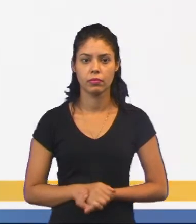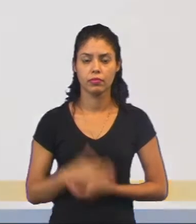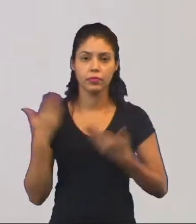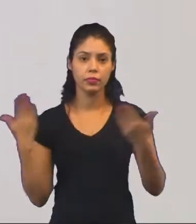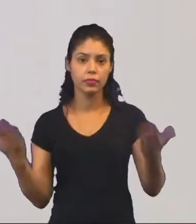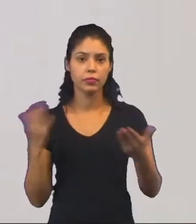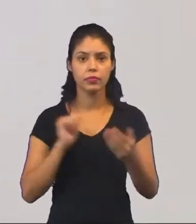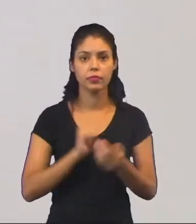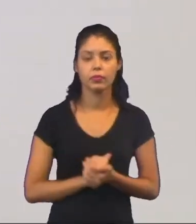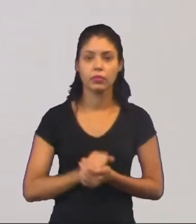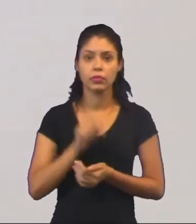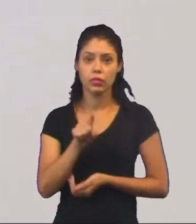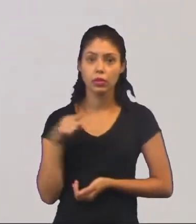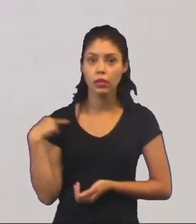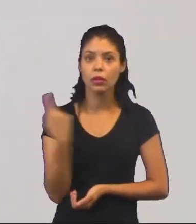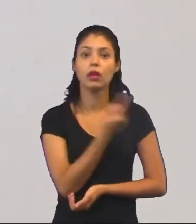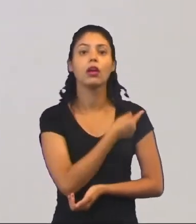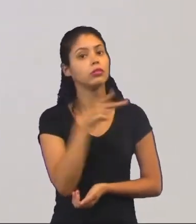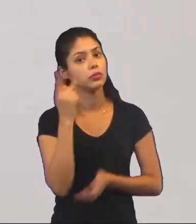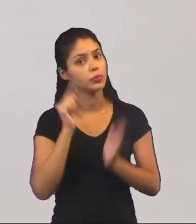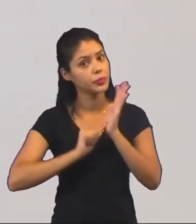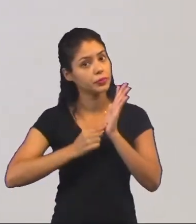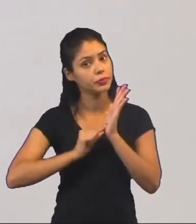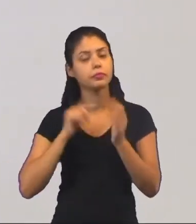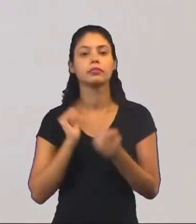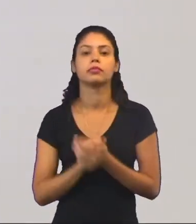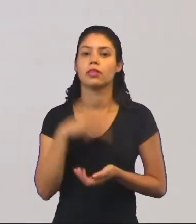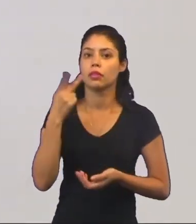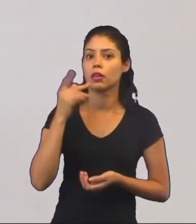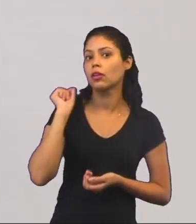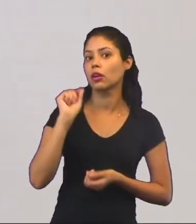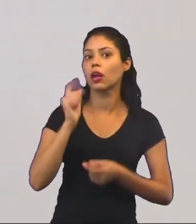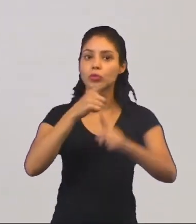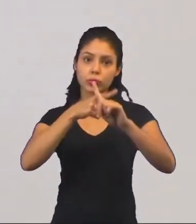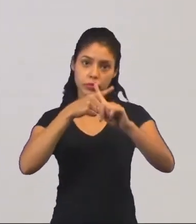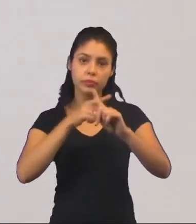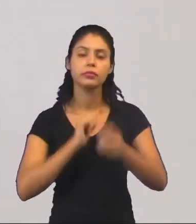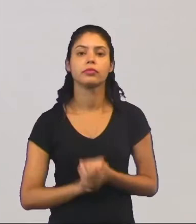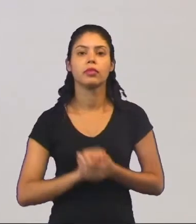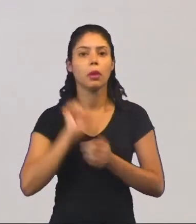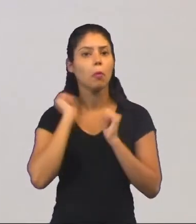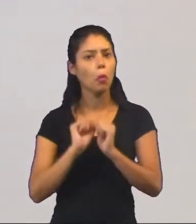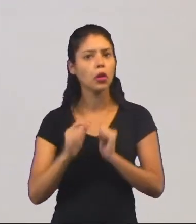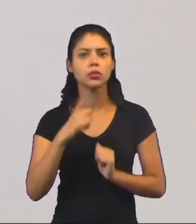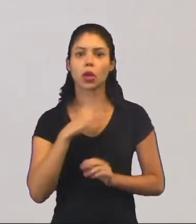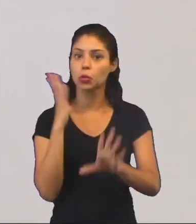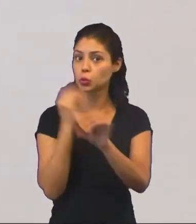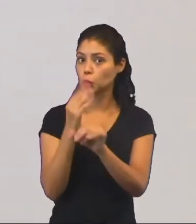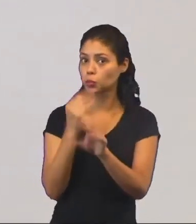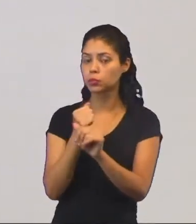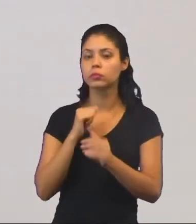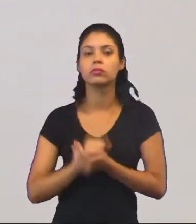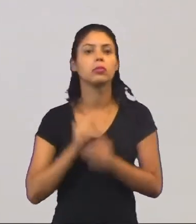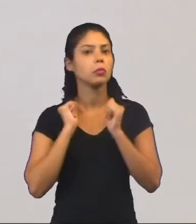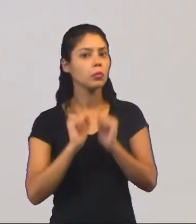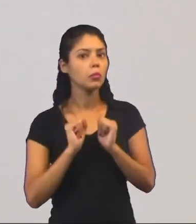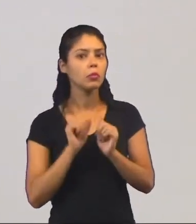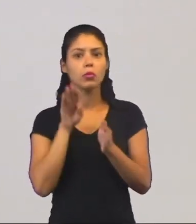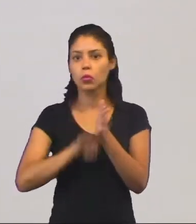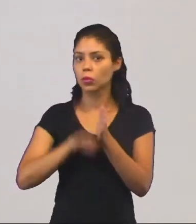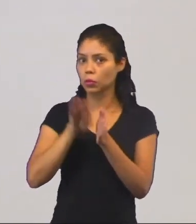Então, pessoal, se a gente fala nesse ponto, a gente está falando de multiplicações, mas pode ter soma e pode